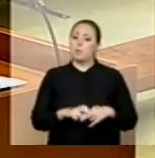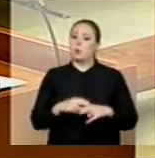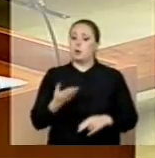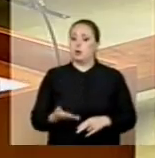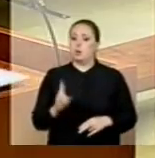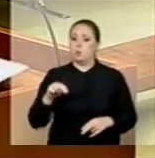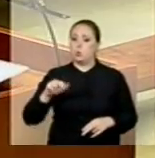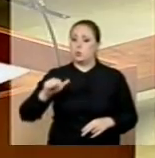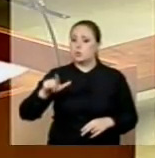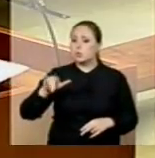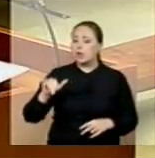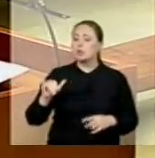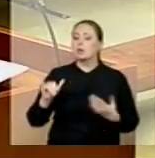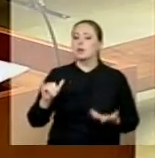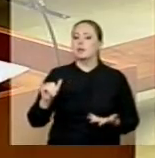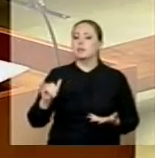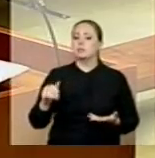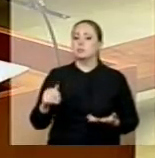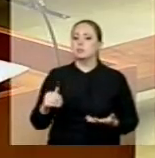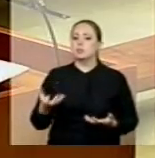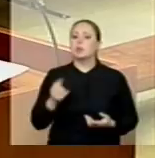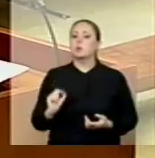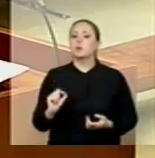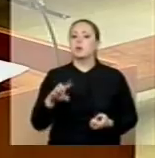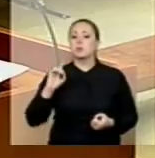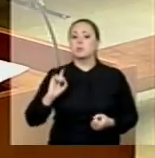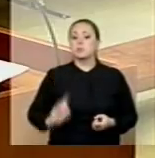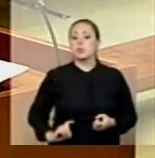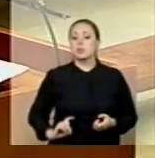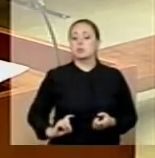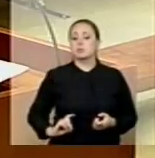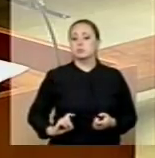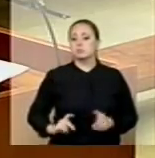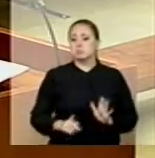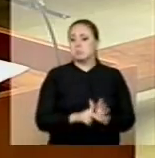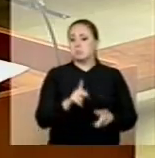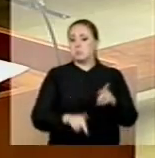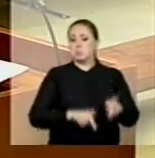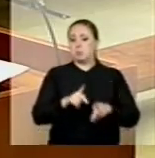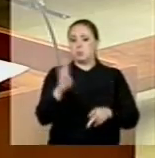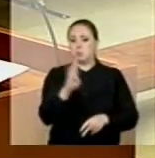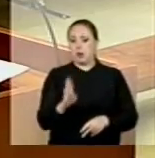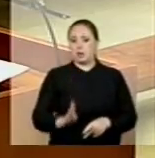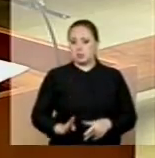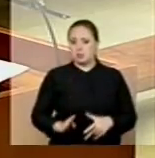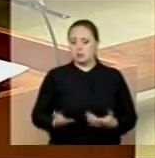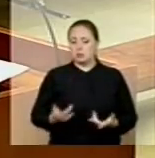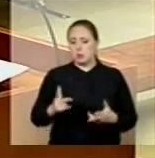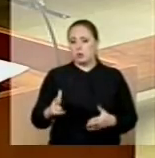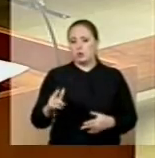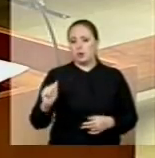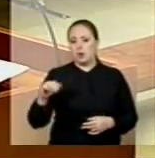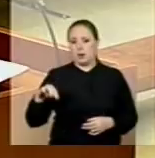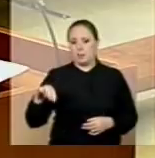a UNALE pleiteia os direitos da população brasileira também, assim como a AMB,